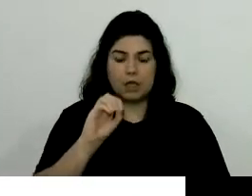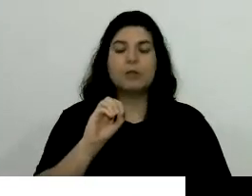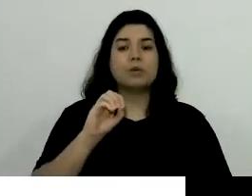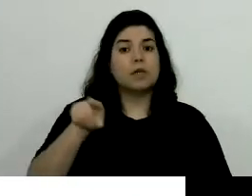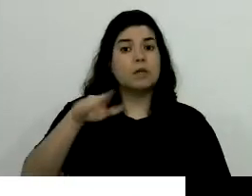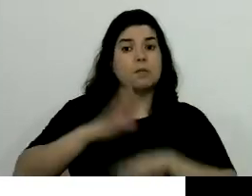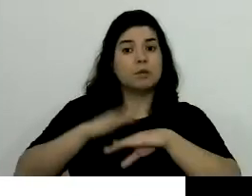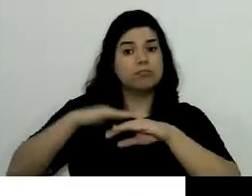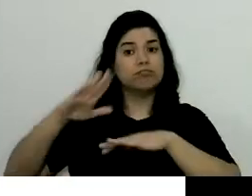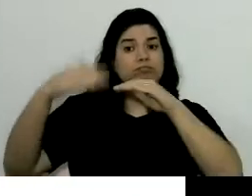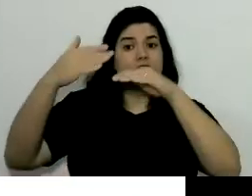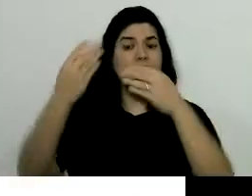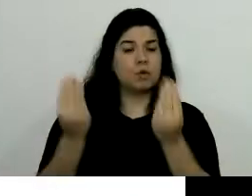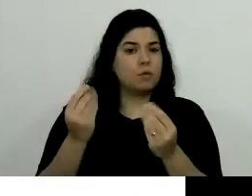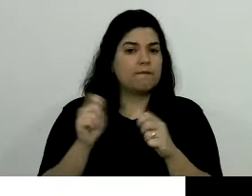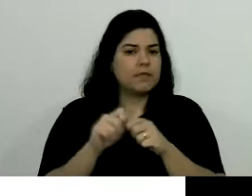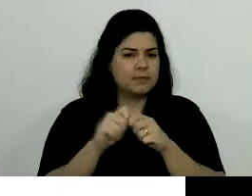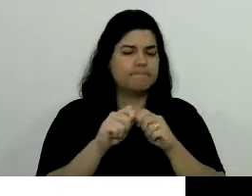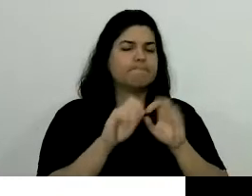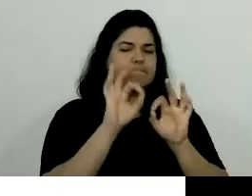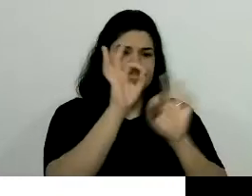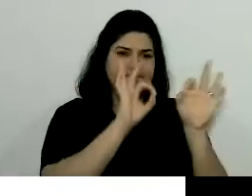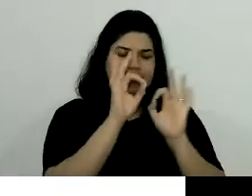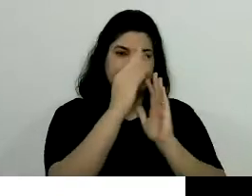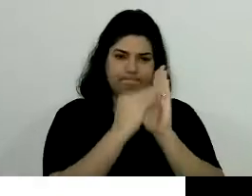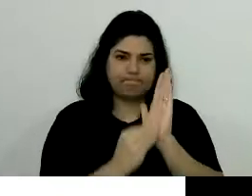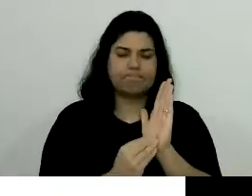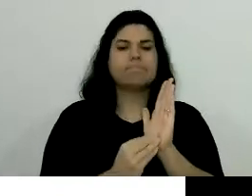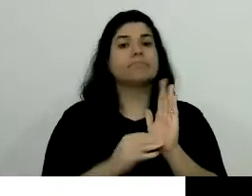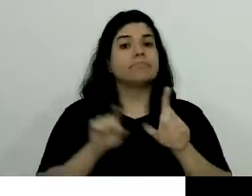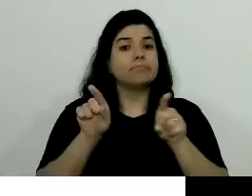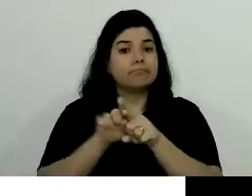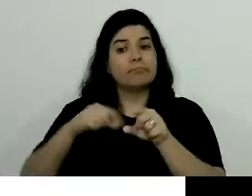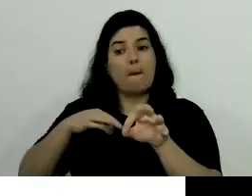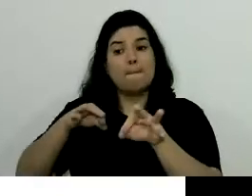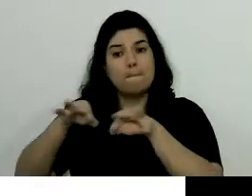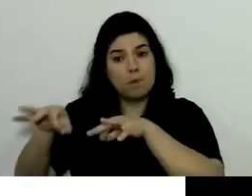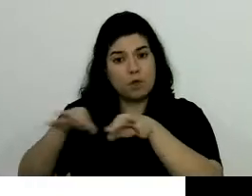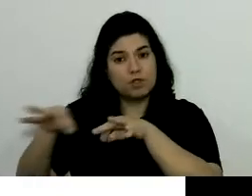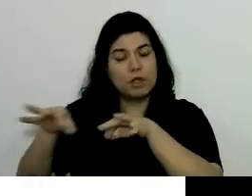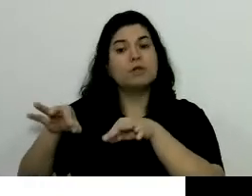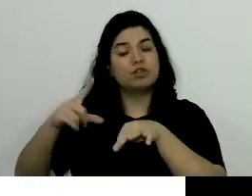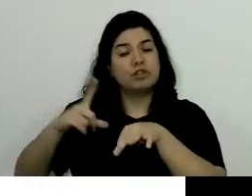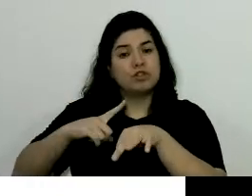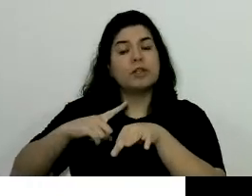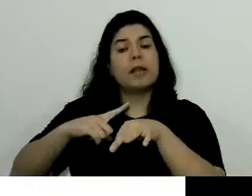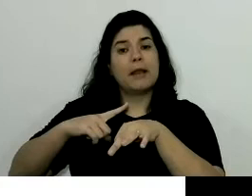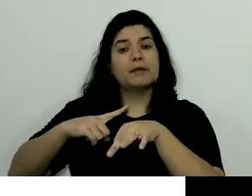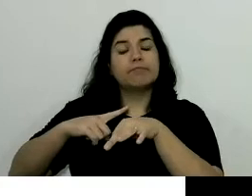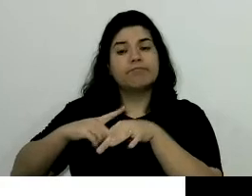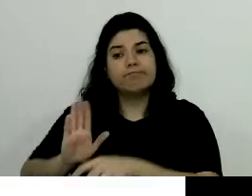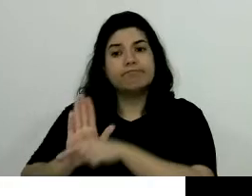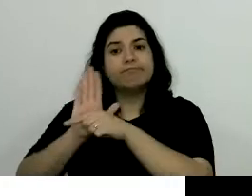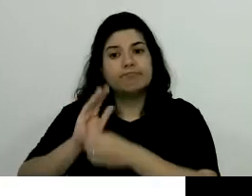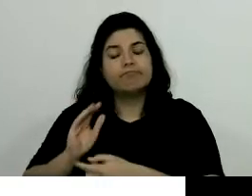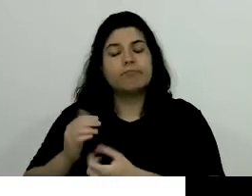esse sistema documental naquele momento, e, ao mesmo tempo, um projeto patrocinado pela FAPESP de organização